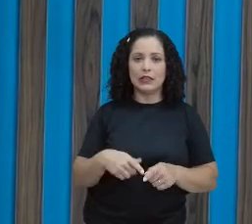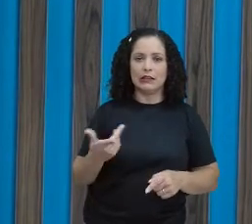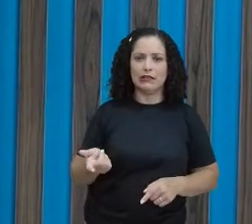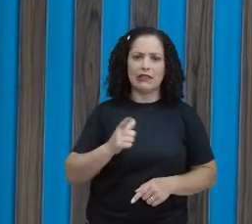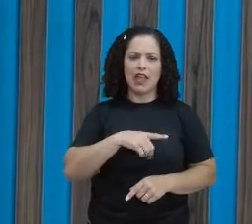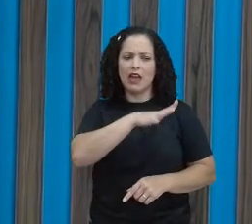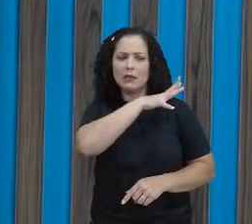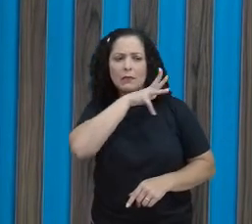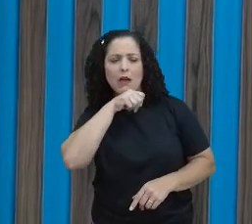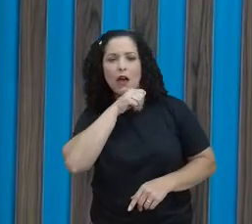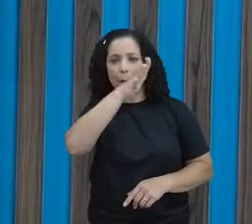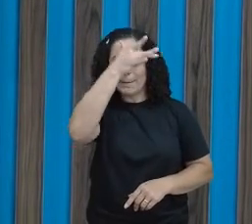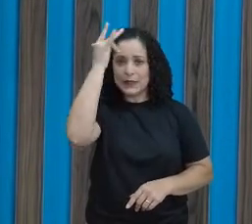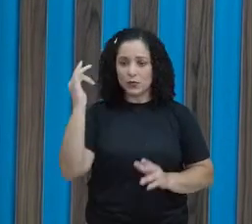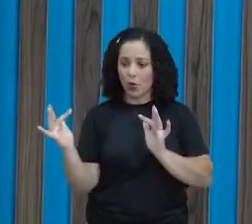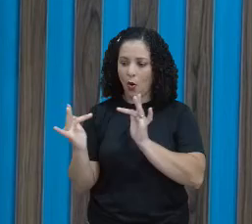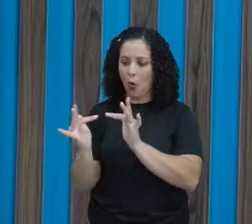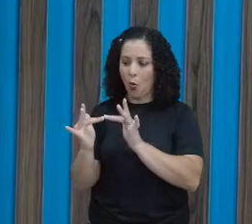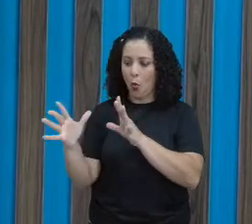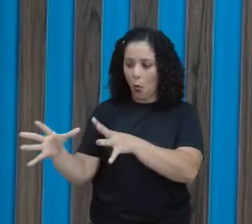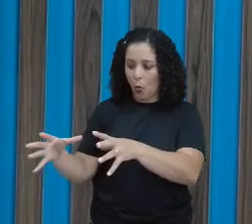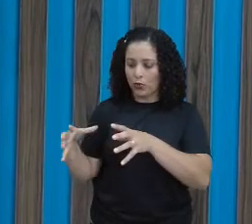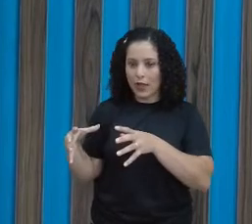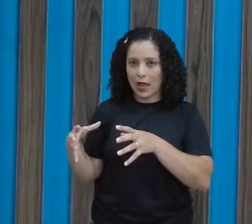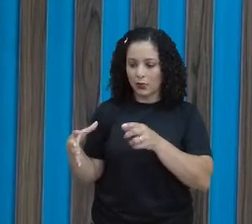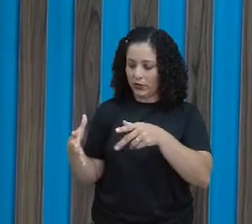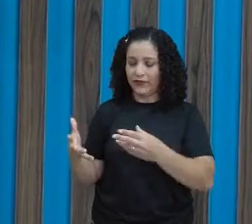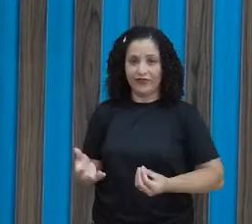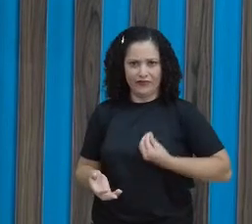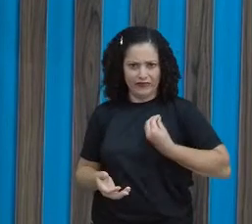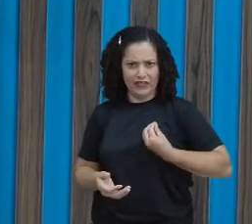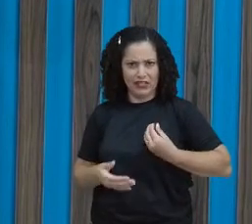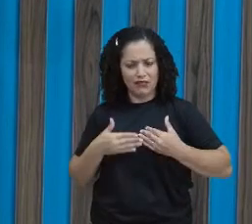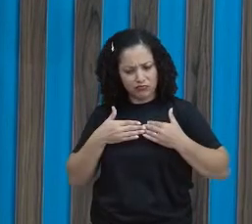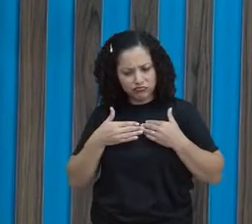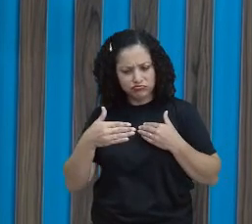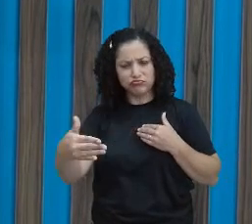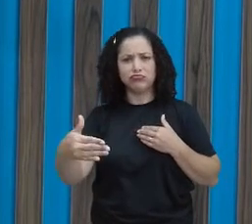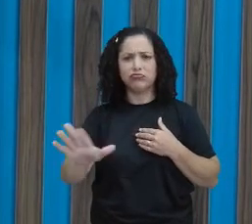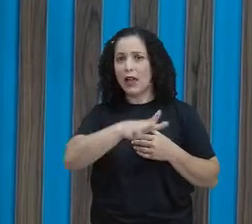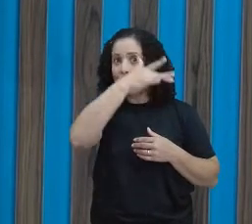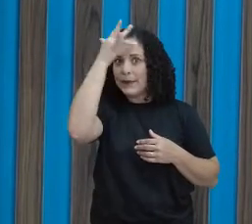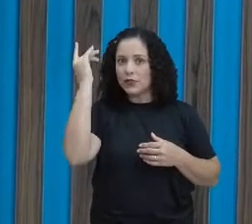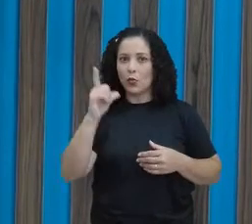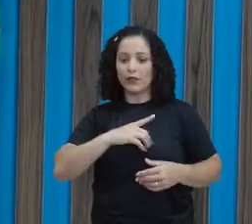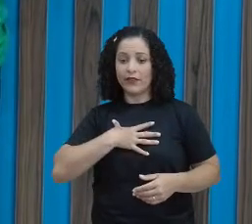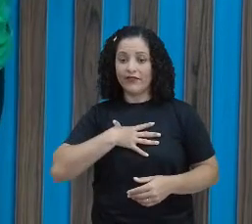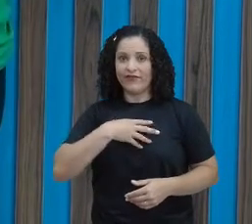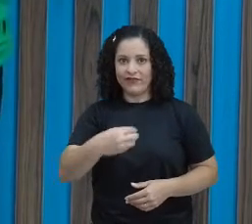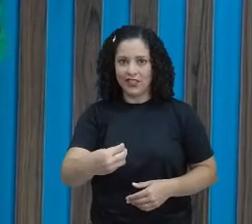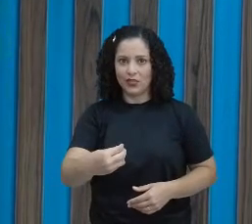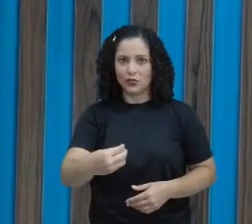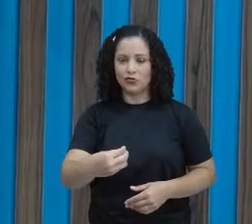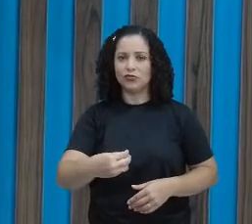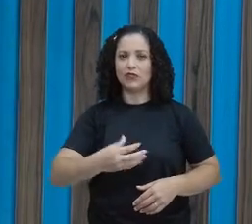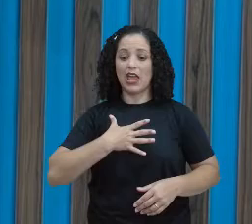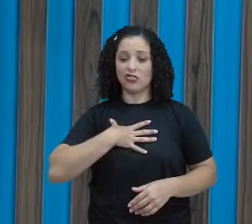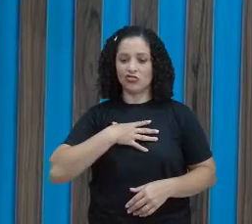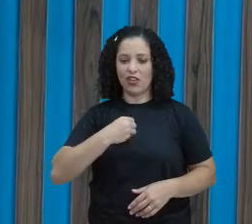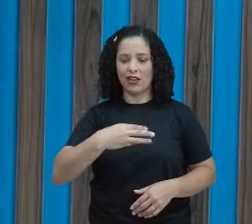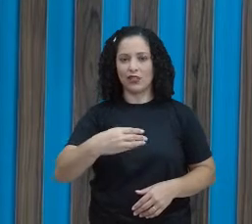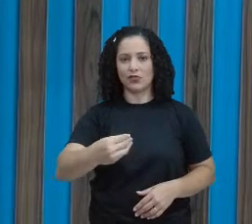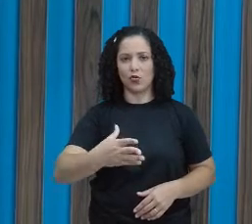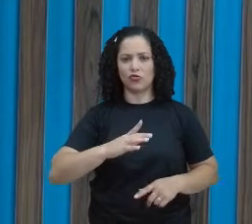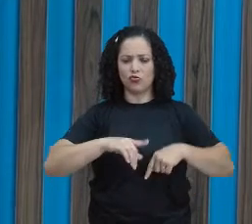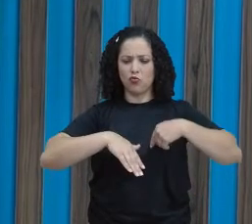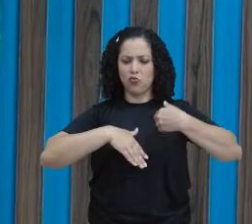ou pessoa se contaminar e permanecer vivo, se essa pessoa, né, tiver filhos, as próximas